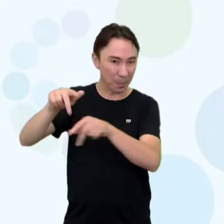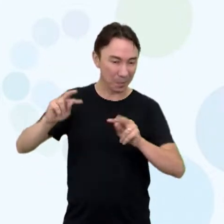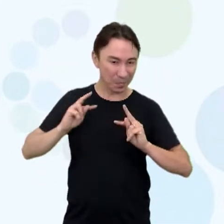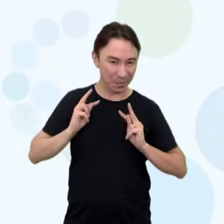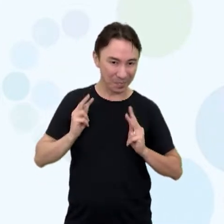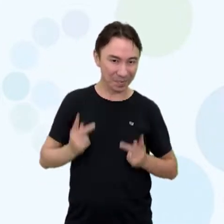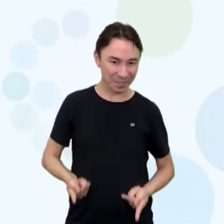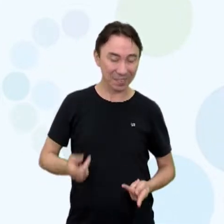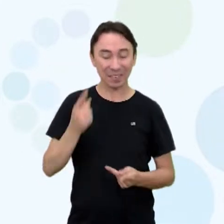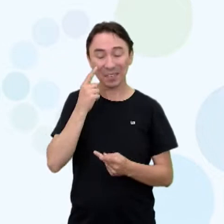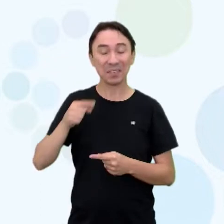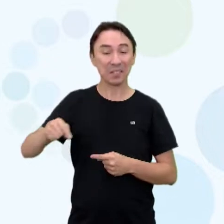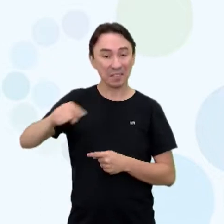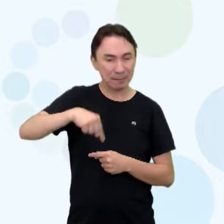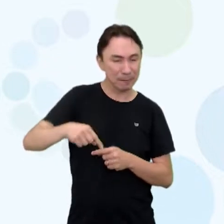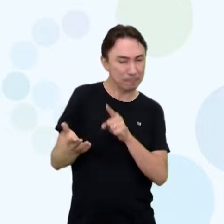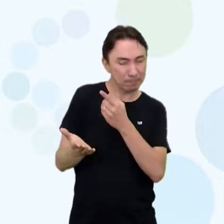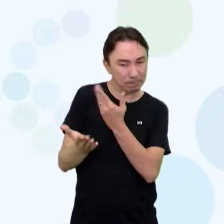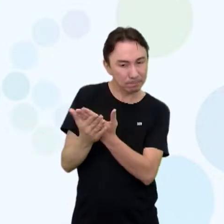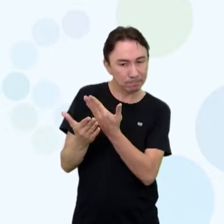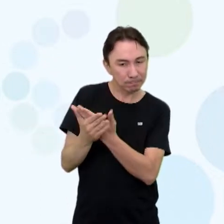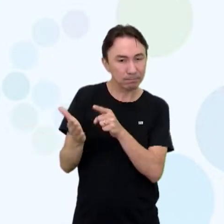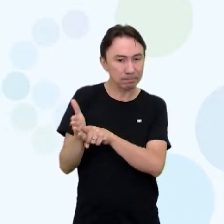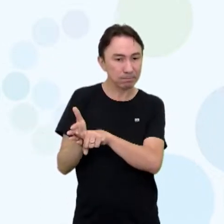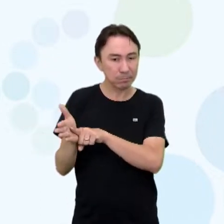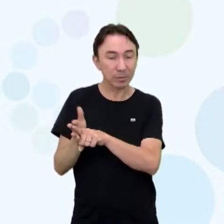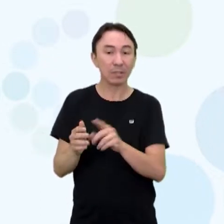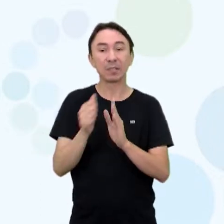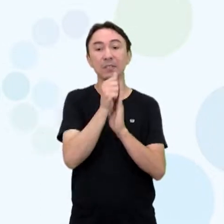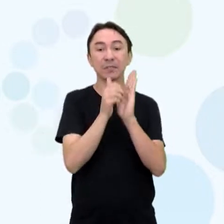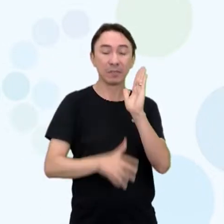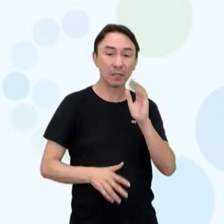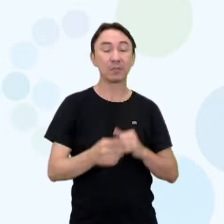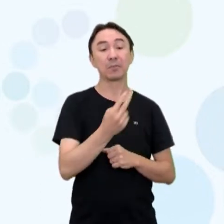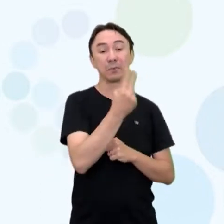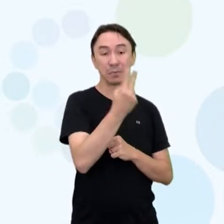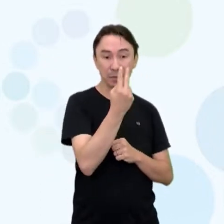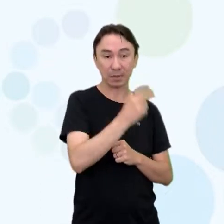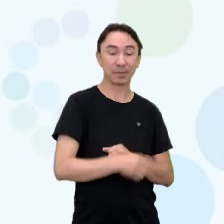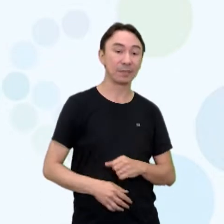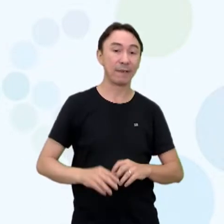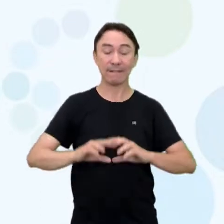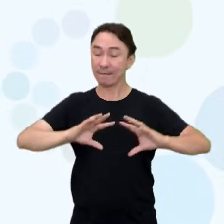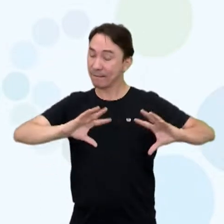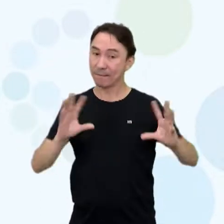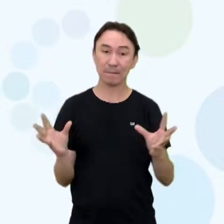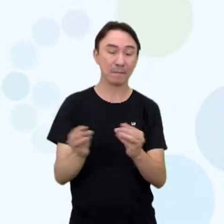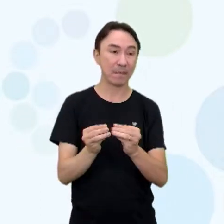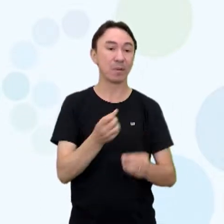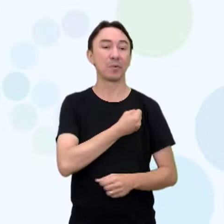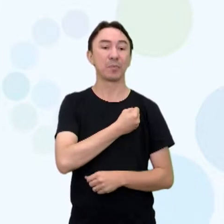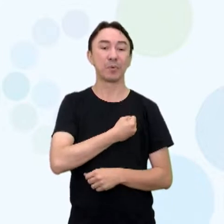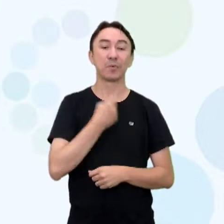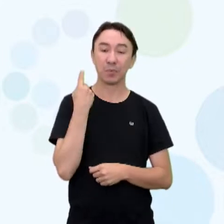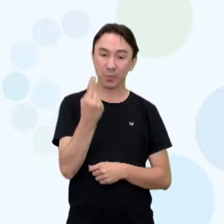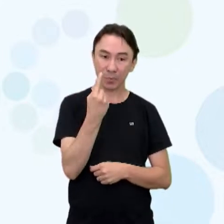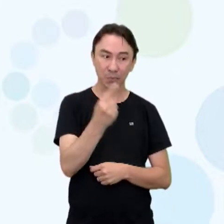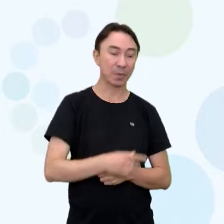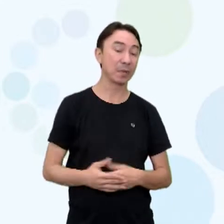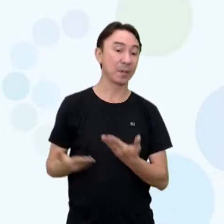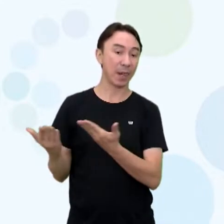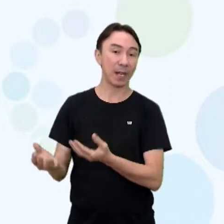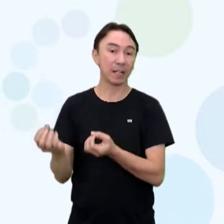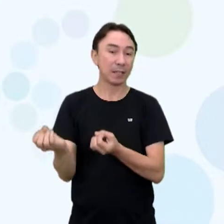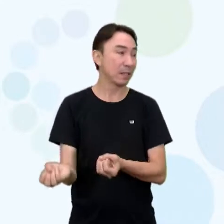2, Sistematização 1. Aí o tema aí é o Dados da População Brasileira. Faz parte aí do